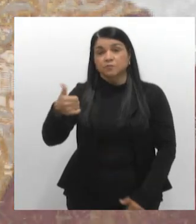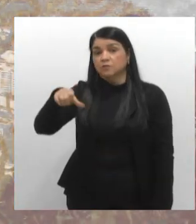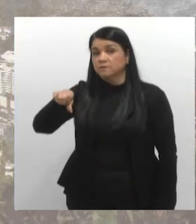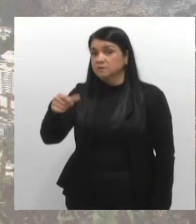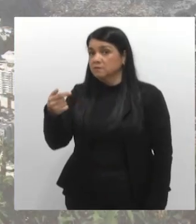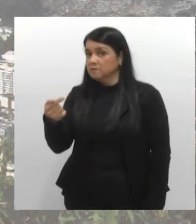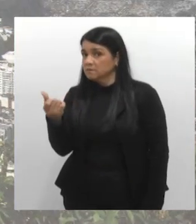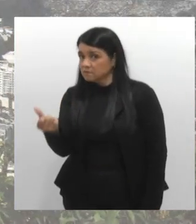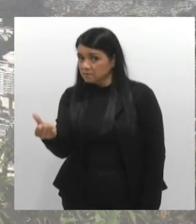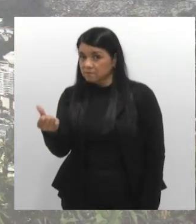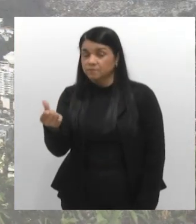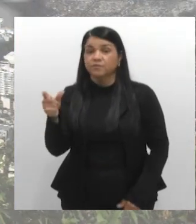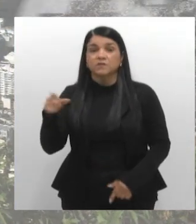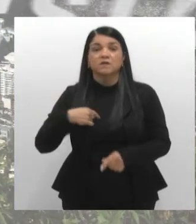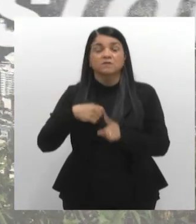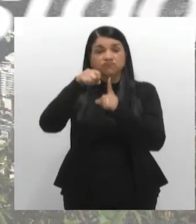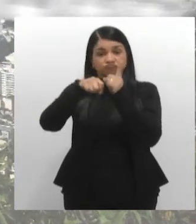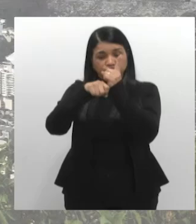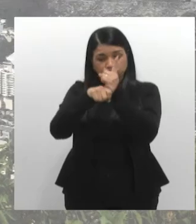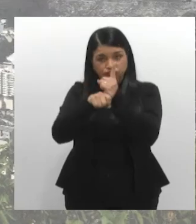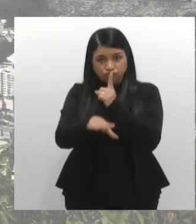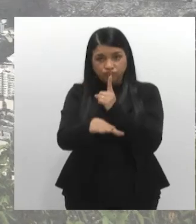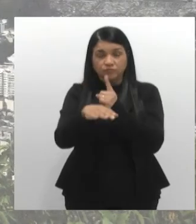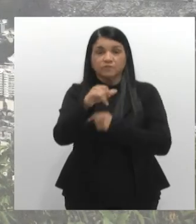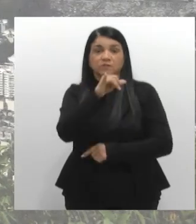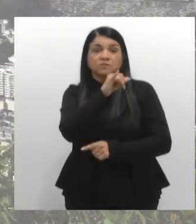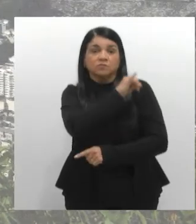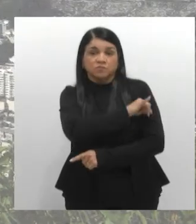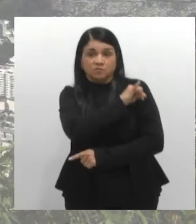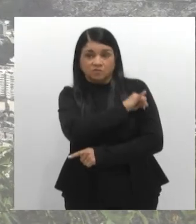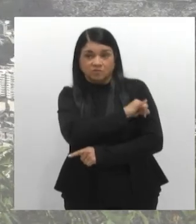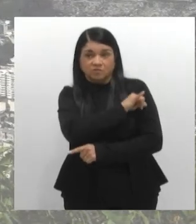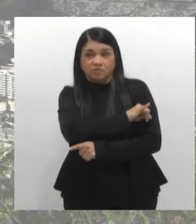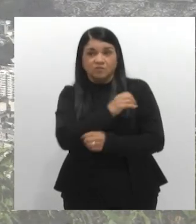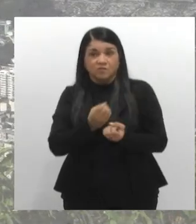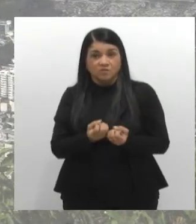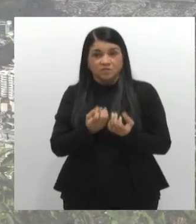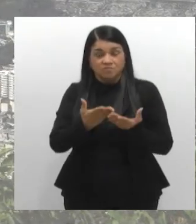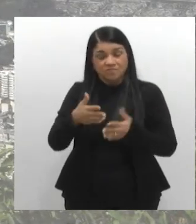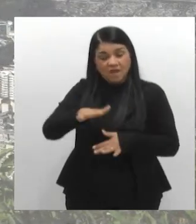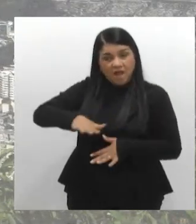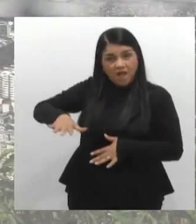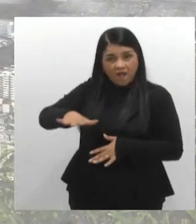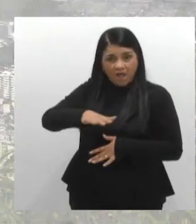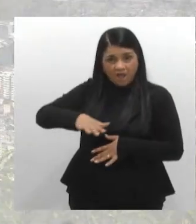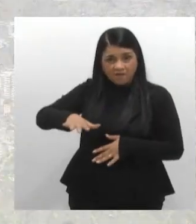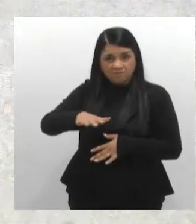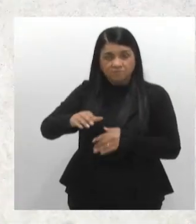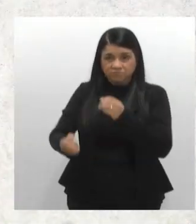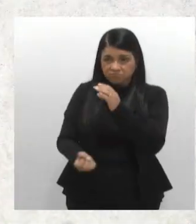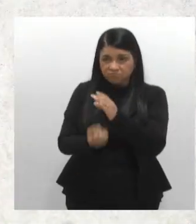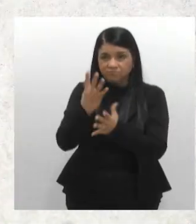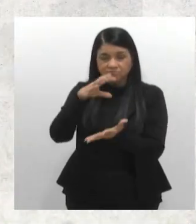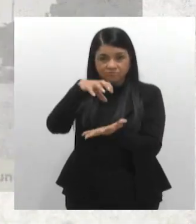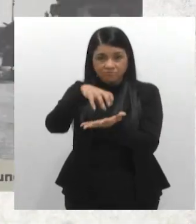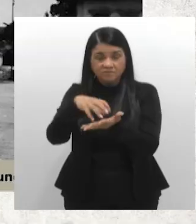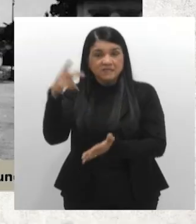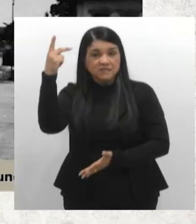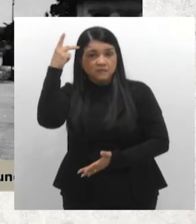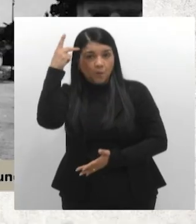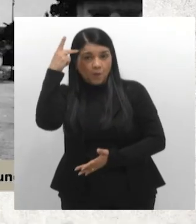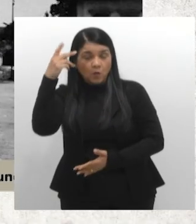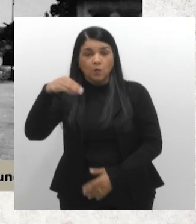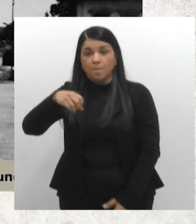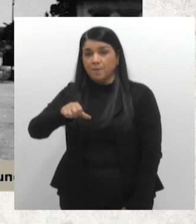1676. A Diocese do Rio de Janeiro cedeu considerável porção territorial para a criação das dioceses de São Paulo e